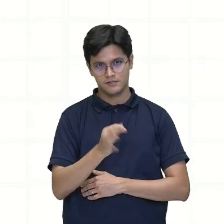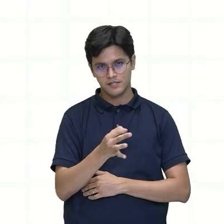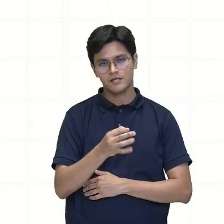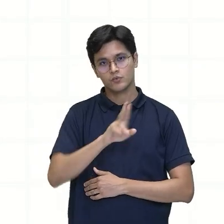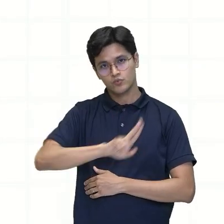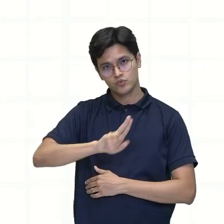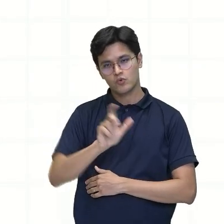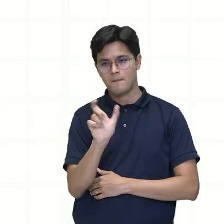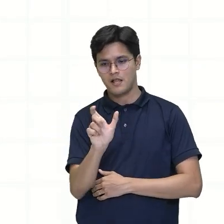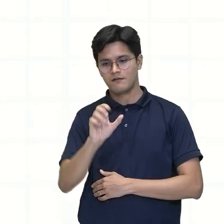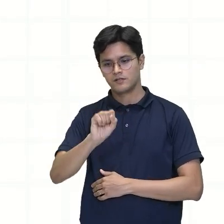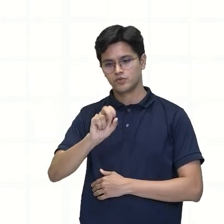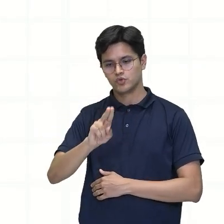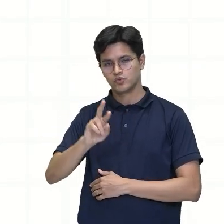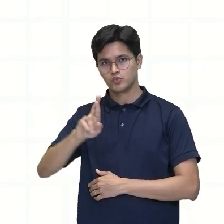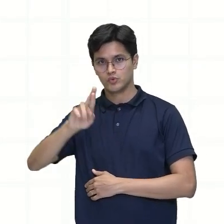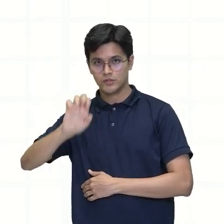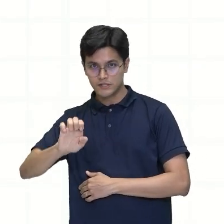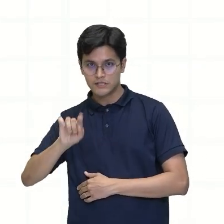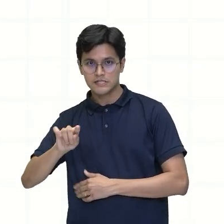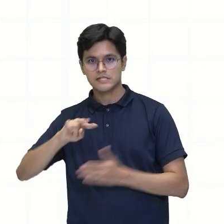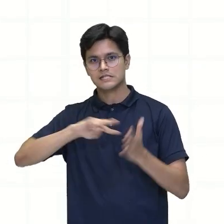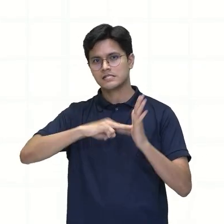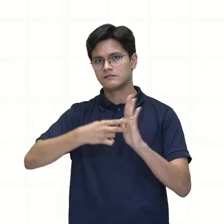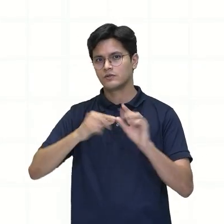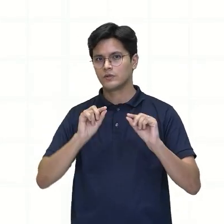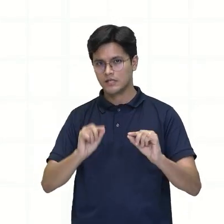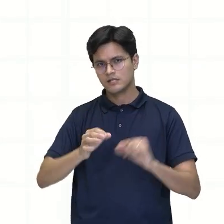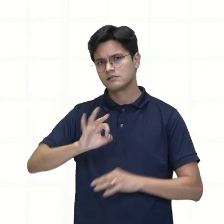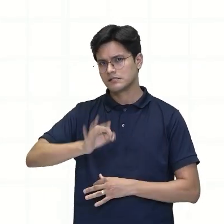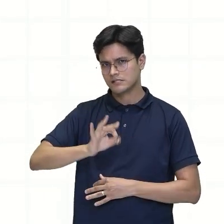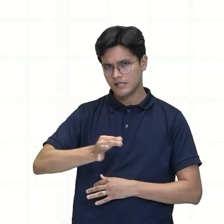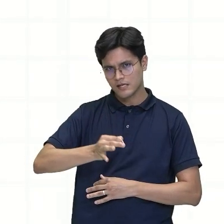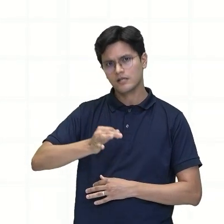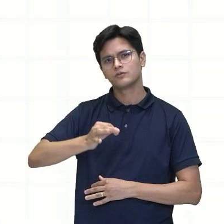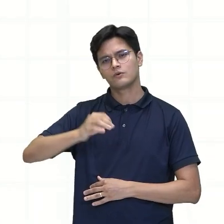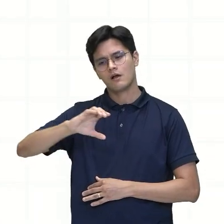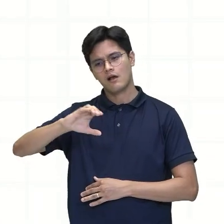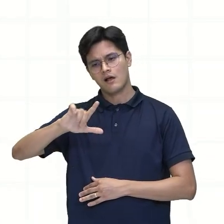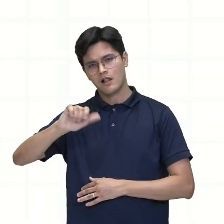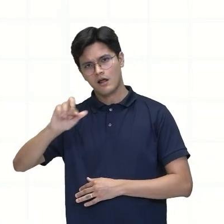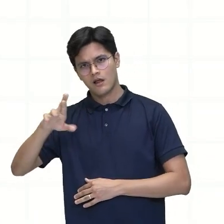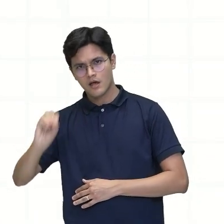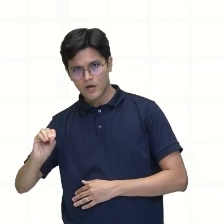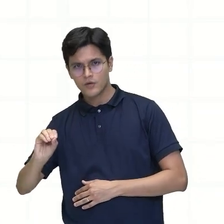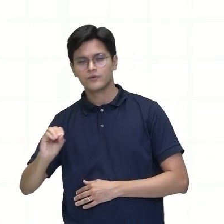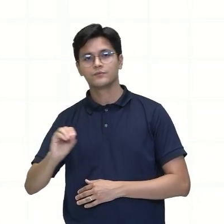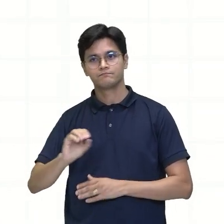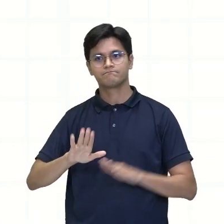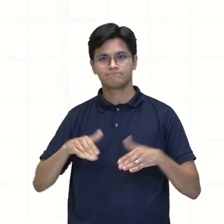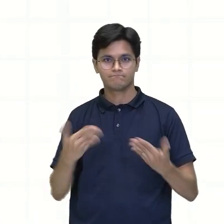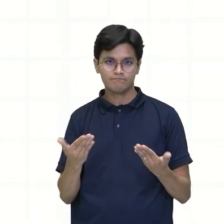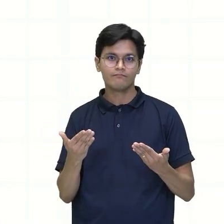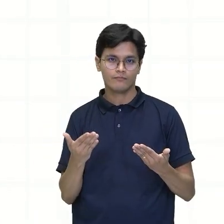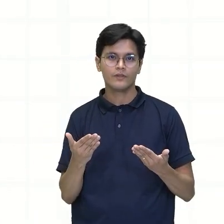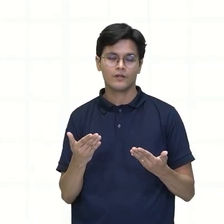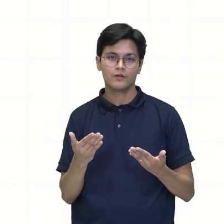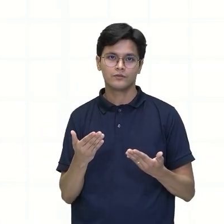certeza, claro. Então depende muito desse contexto aí, tá certo? É exatamente o que nós vamos ver,